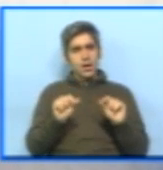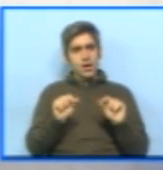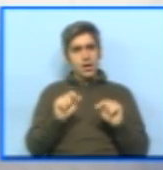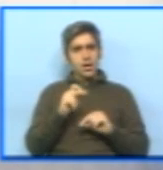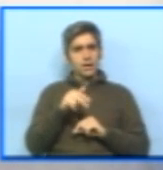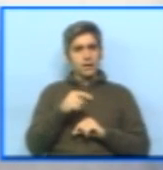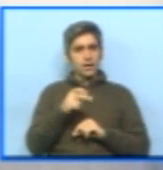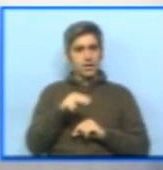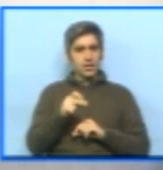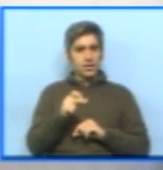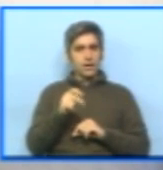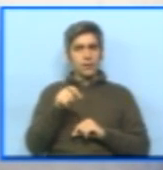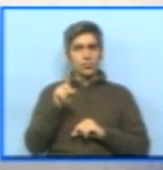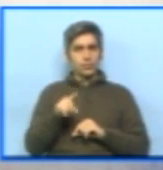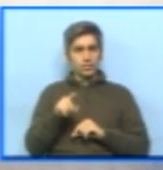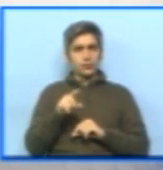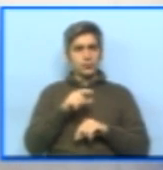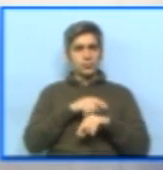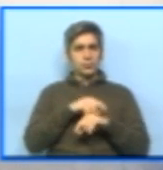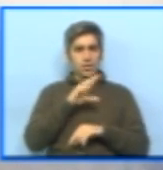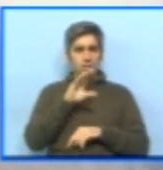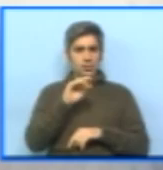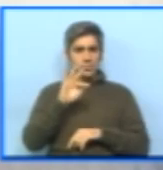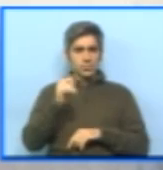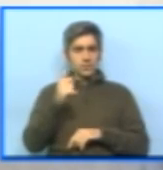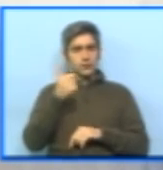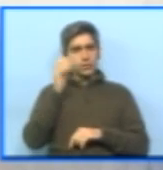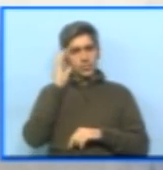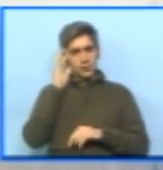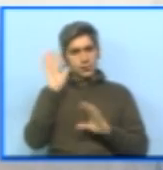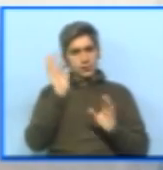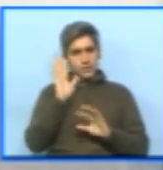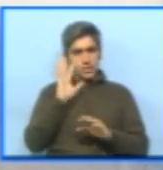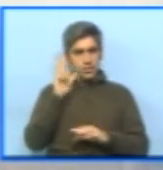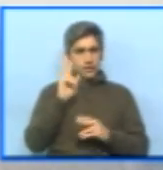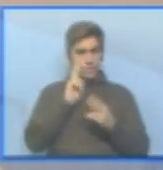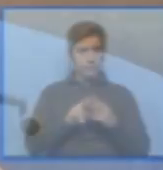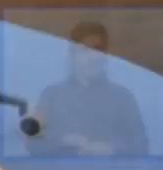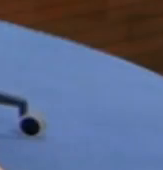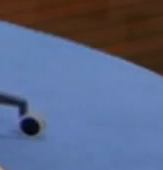onde lhe fazemos companhia pelas 22h45. Votos de boa tarde. Até amanhã, se Deus quiser.